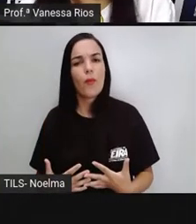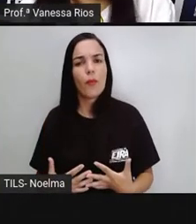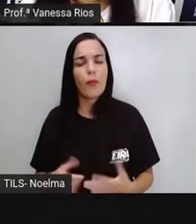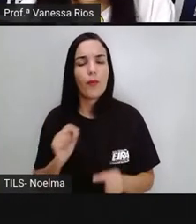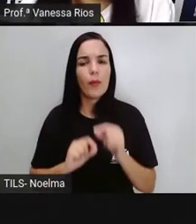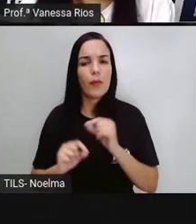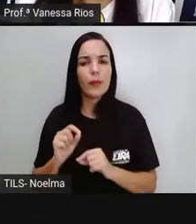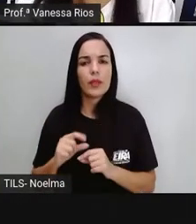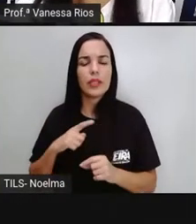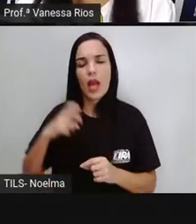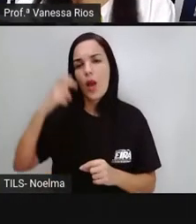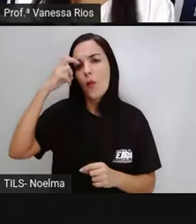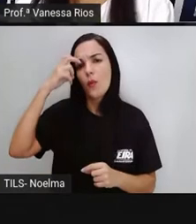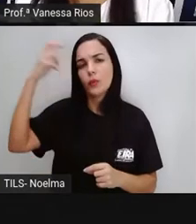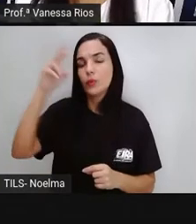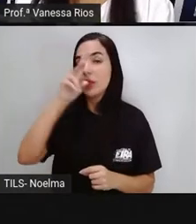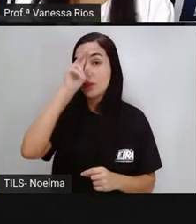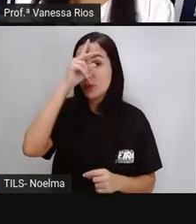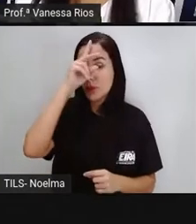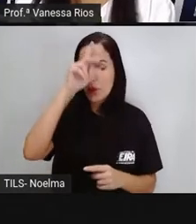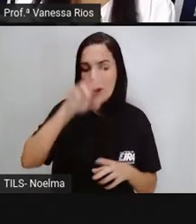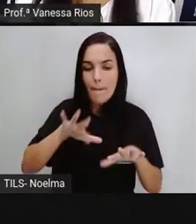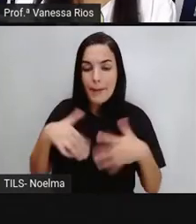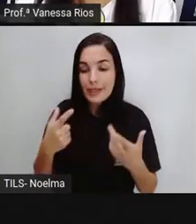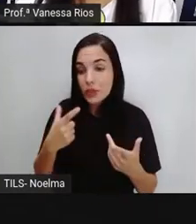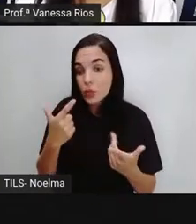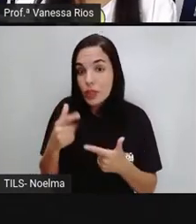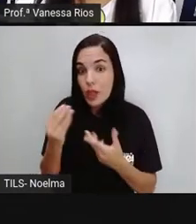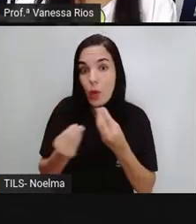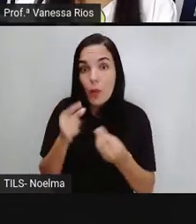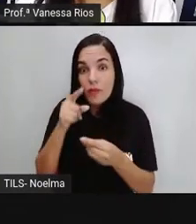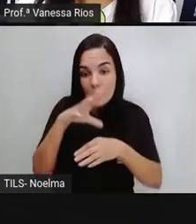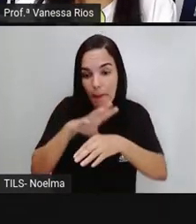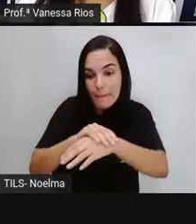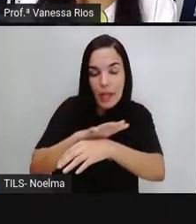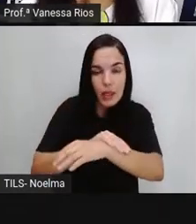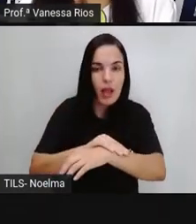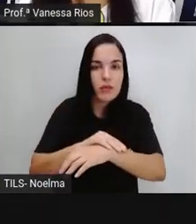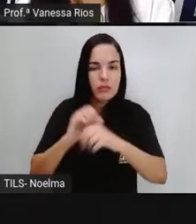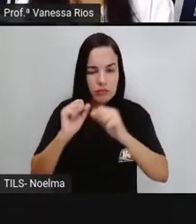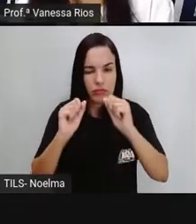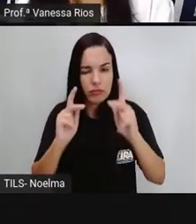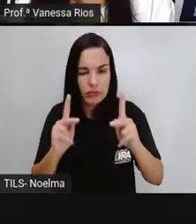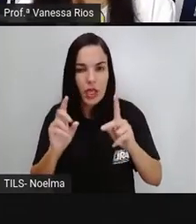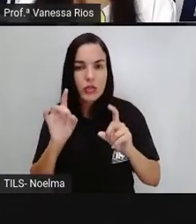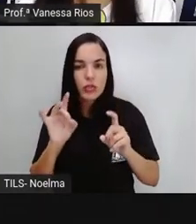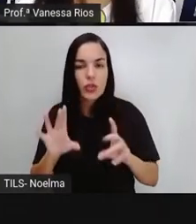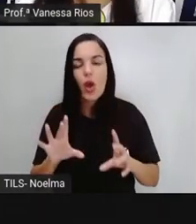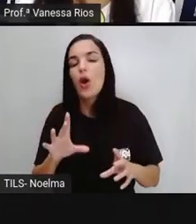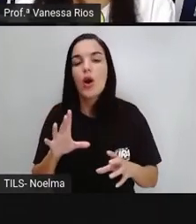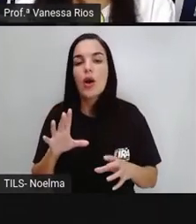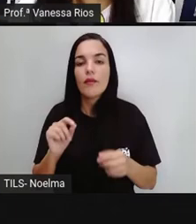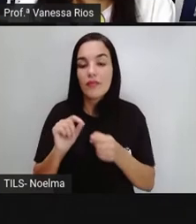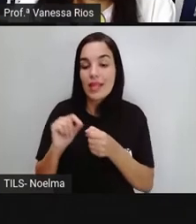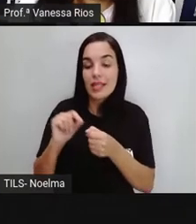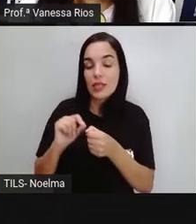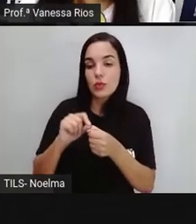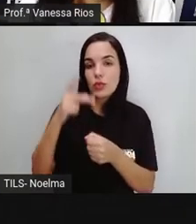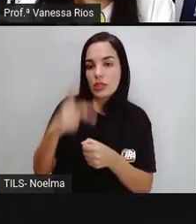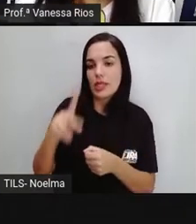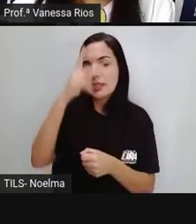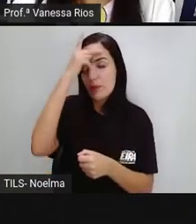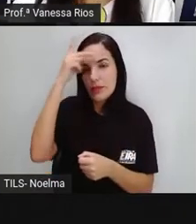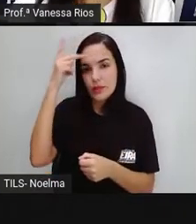da história, mas não estão ali presentes de forma concreta, né? Estão ali presentes nas ações